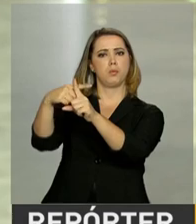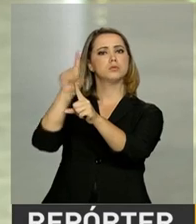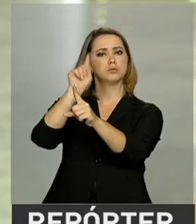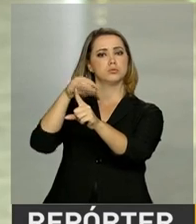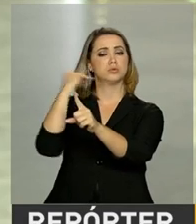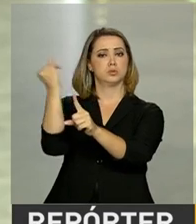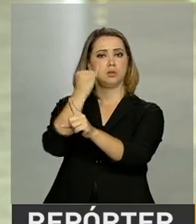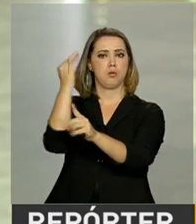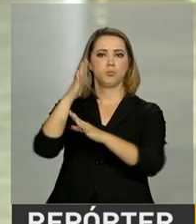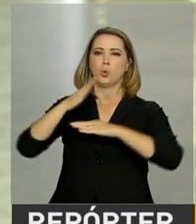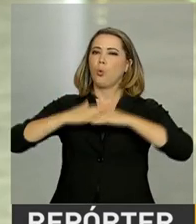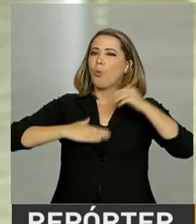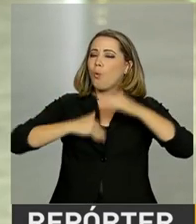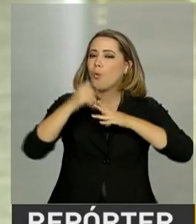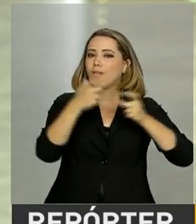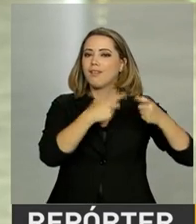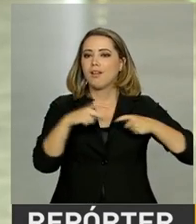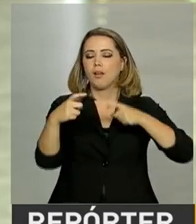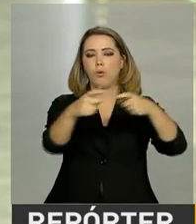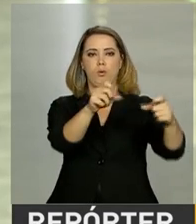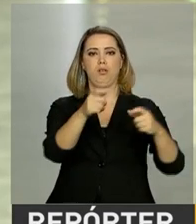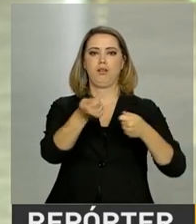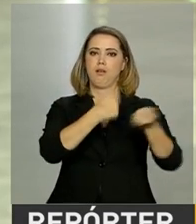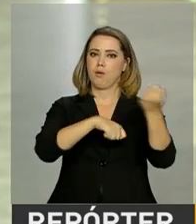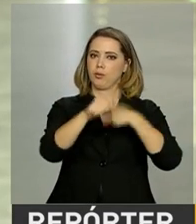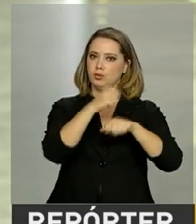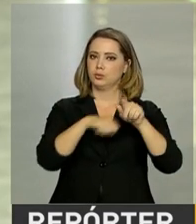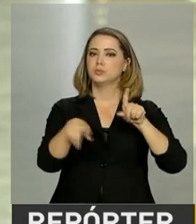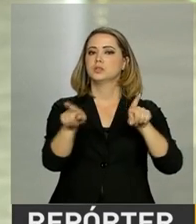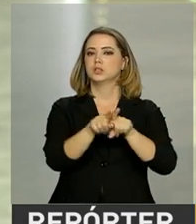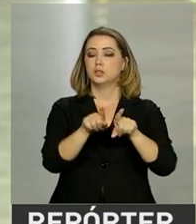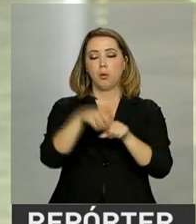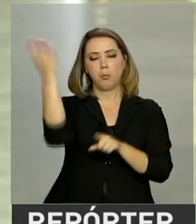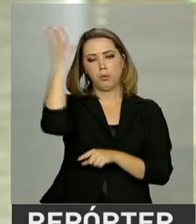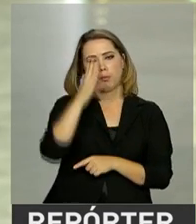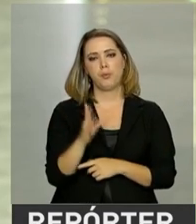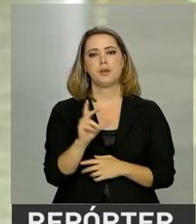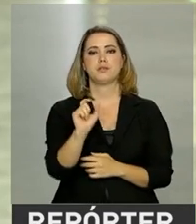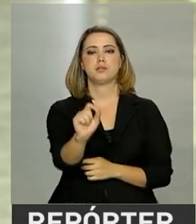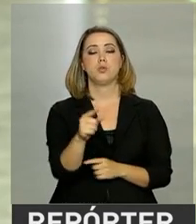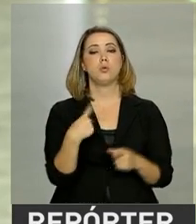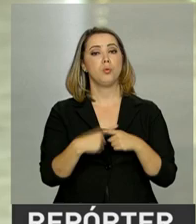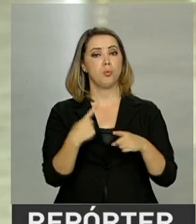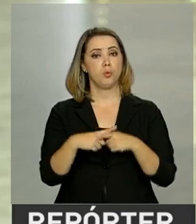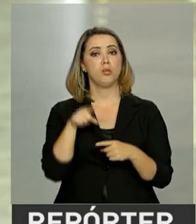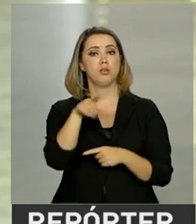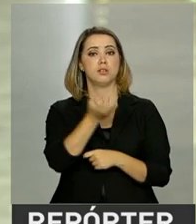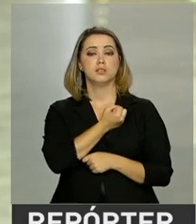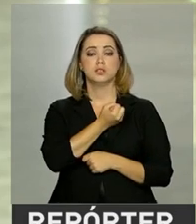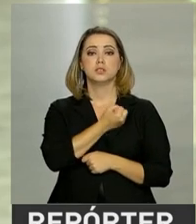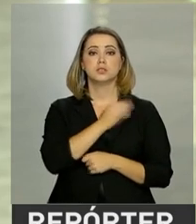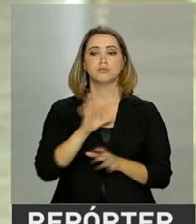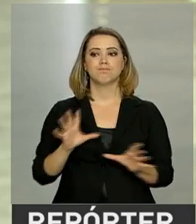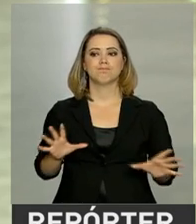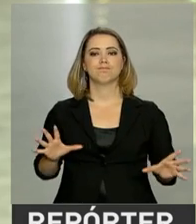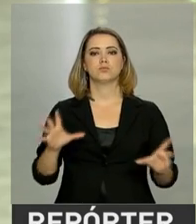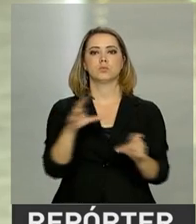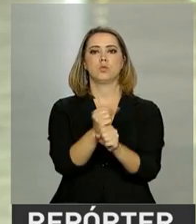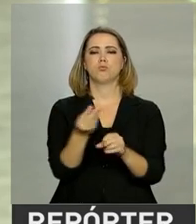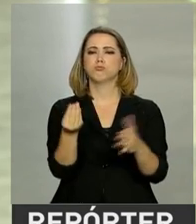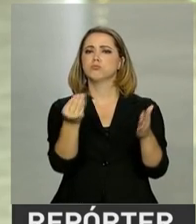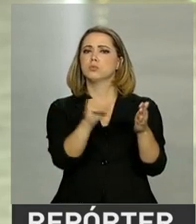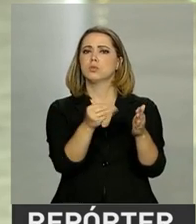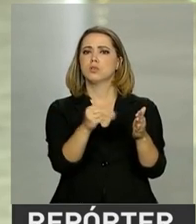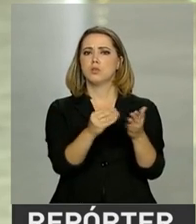é importante para qual qualquer economia Inclusive a brasileira até porque este dado entra numa conta maior chamado